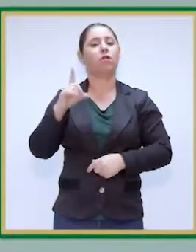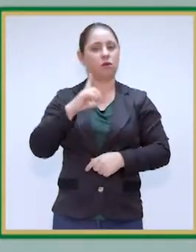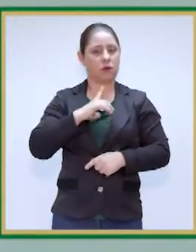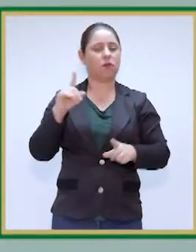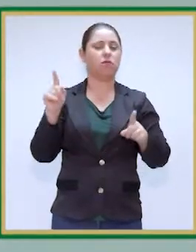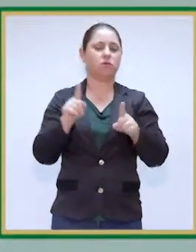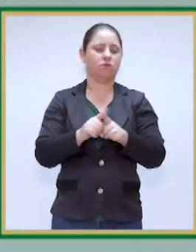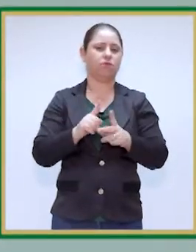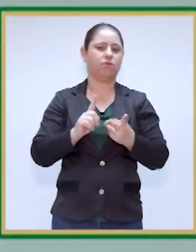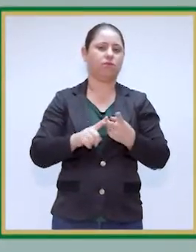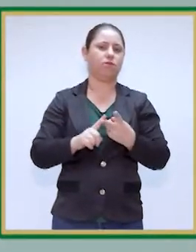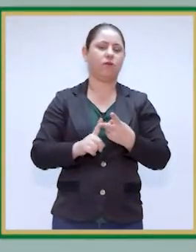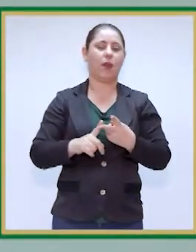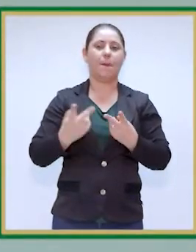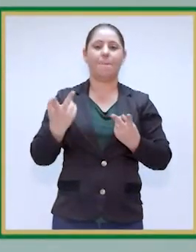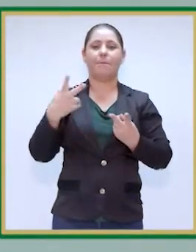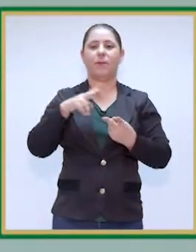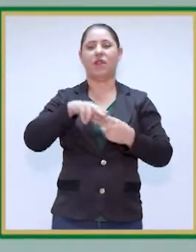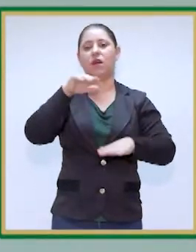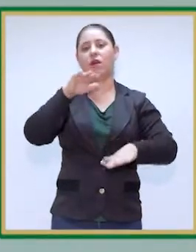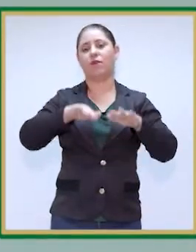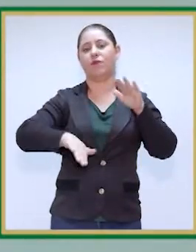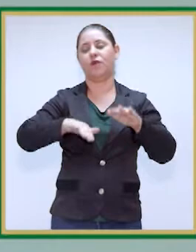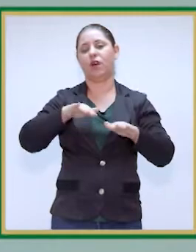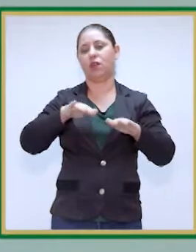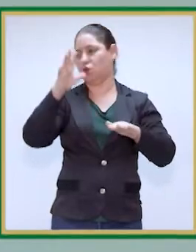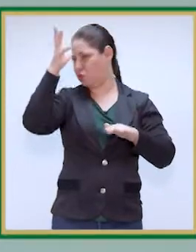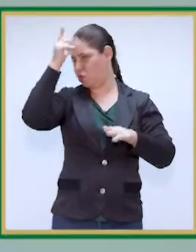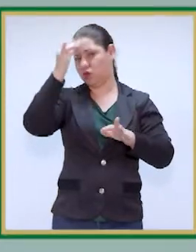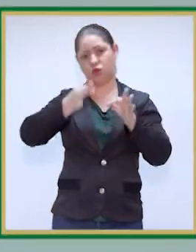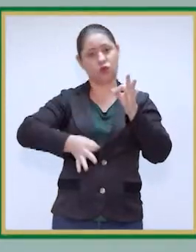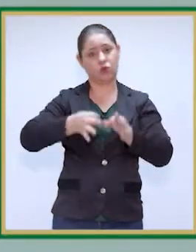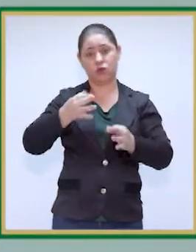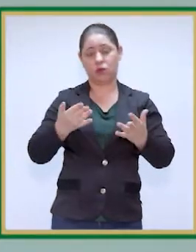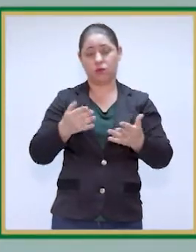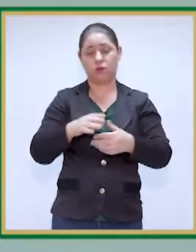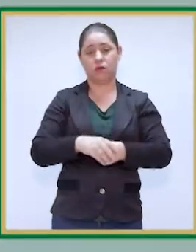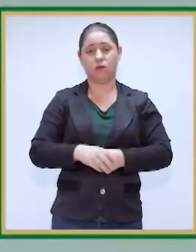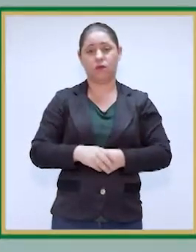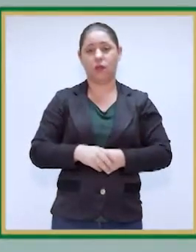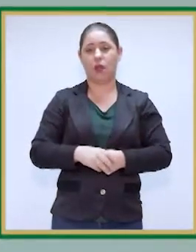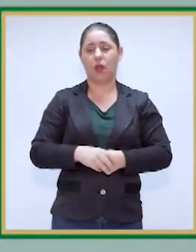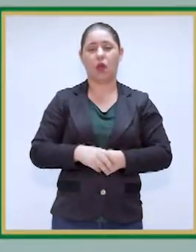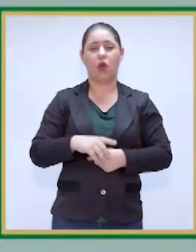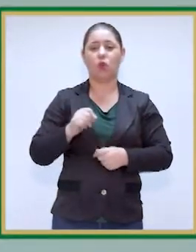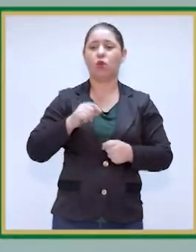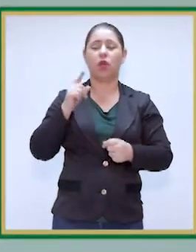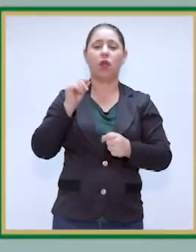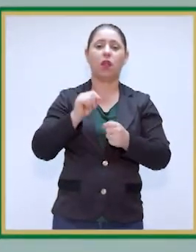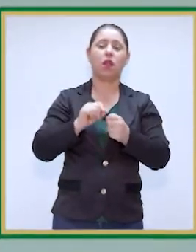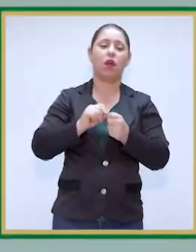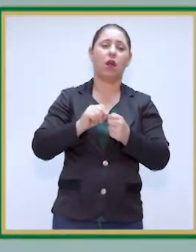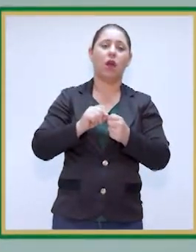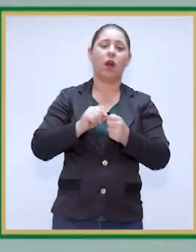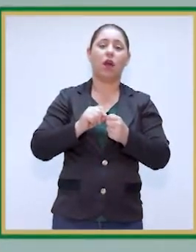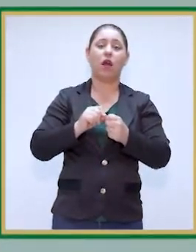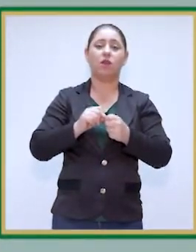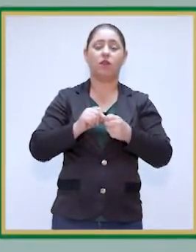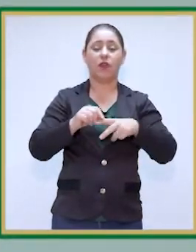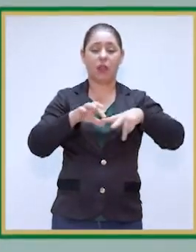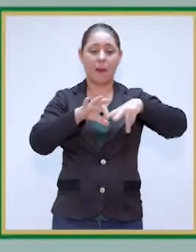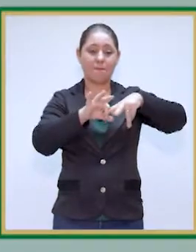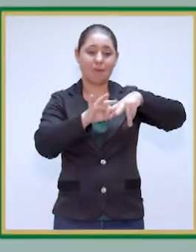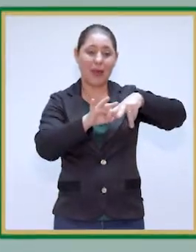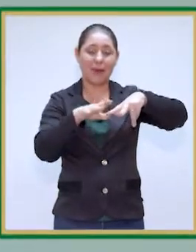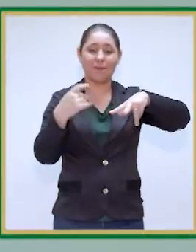gente tem prisões, às vezes, sem decisão judicial, descumprimento de monitoramento eletrônico, que na nossa